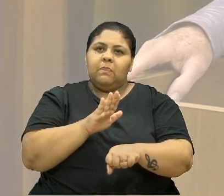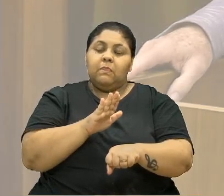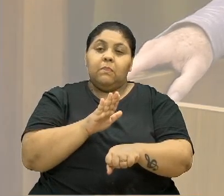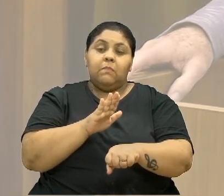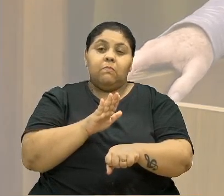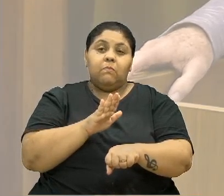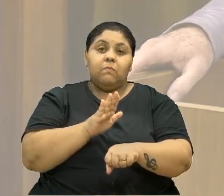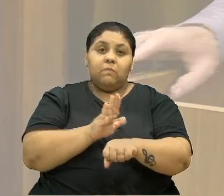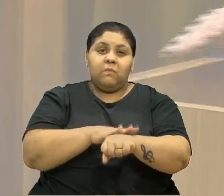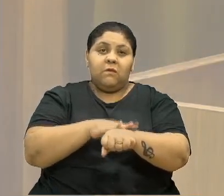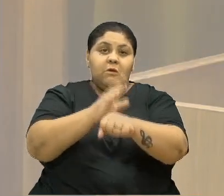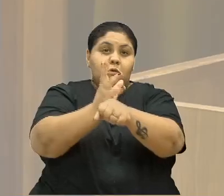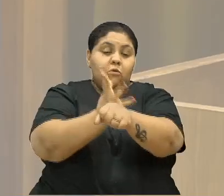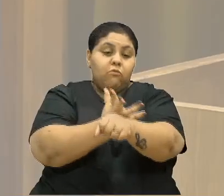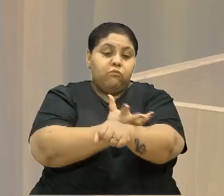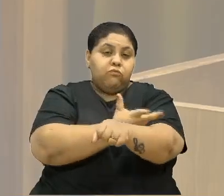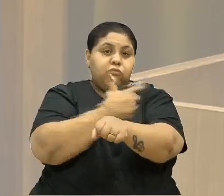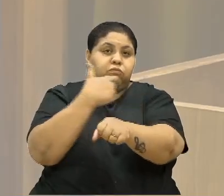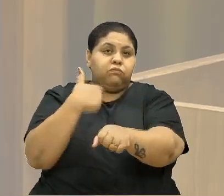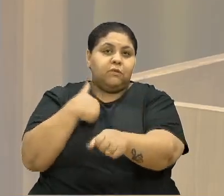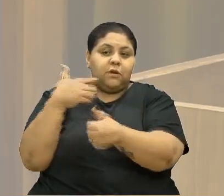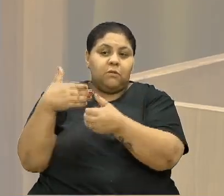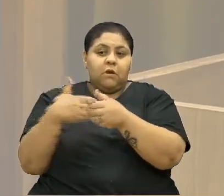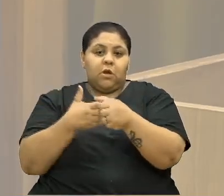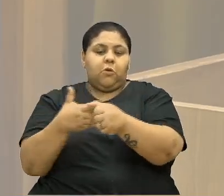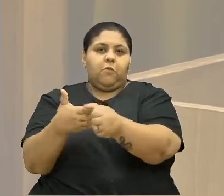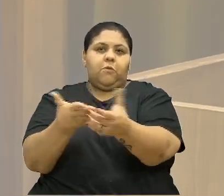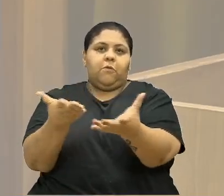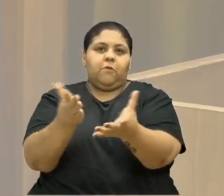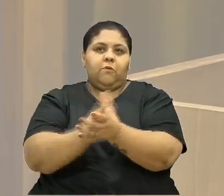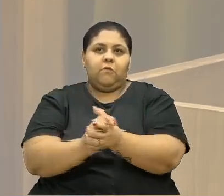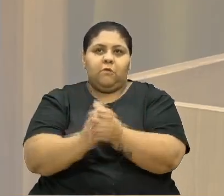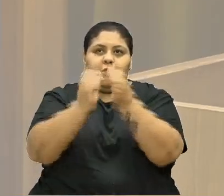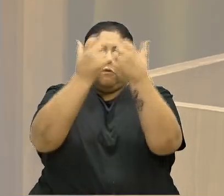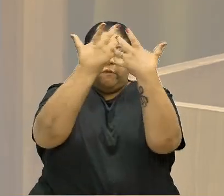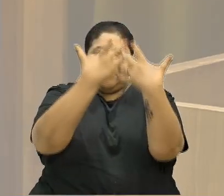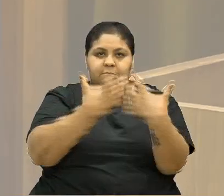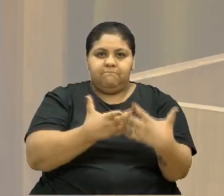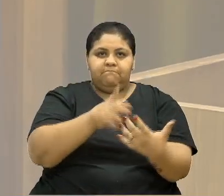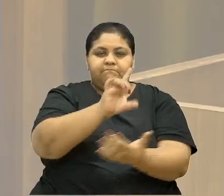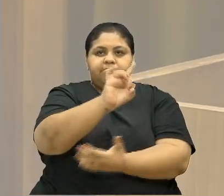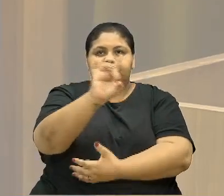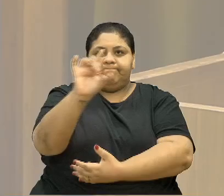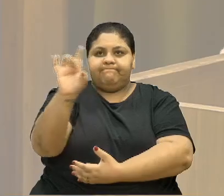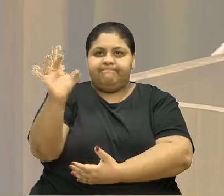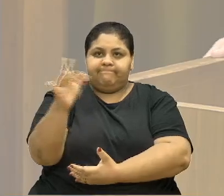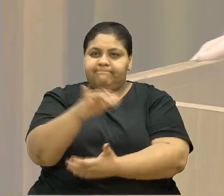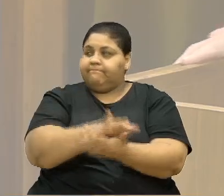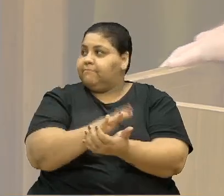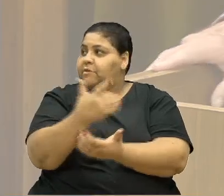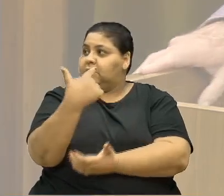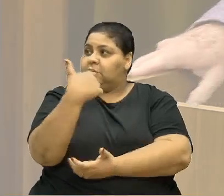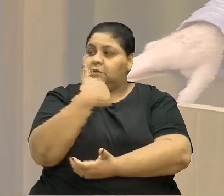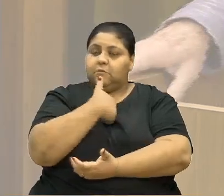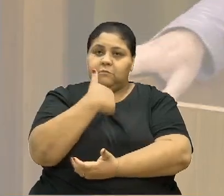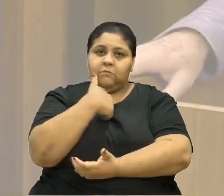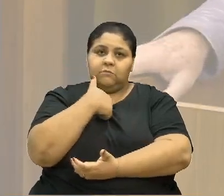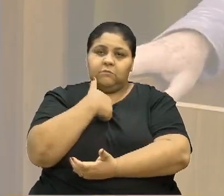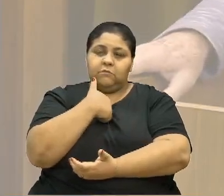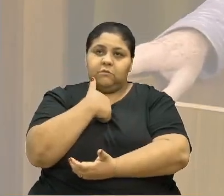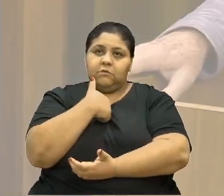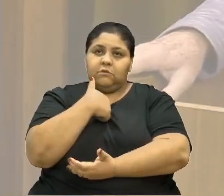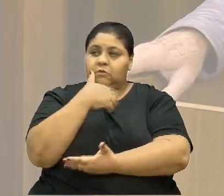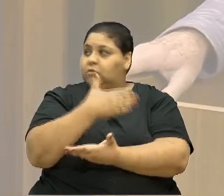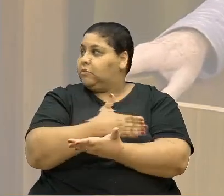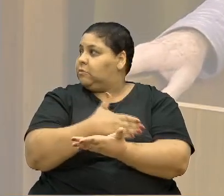senhora presidente. Emocionado, eu acompanhava o relato de cada um. Eu